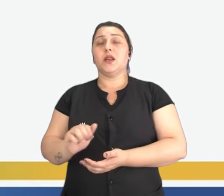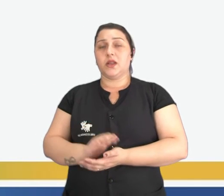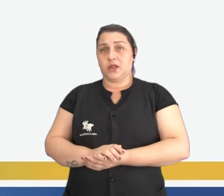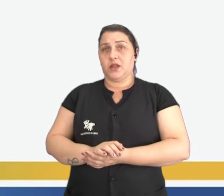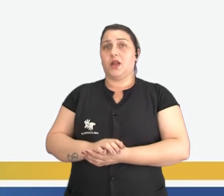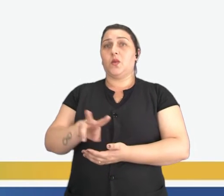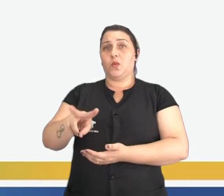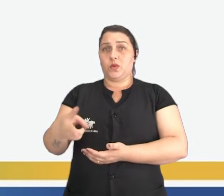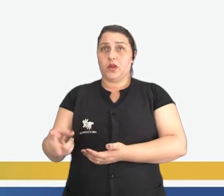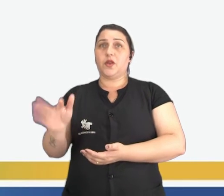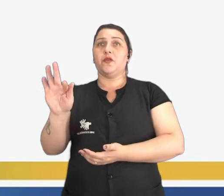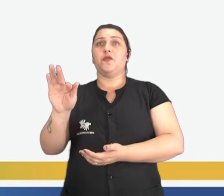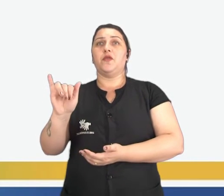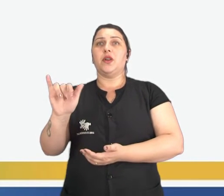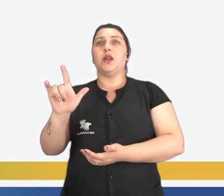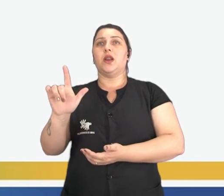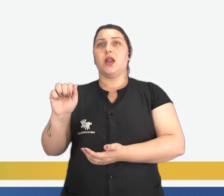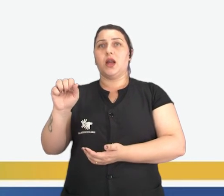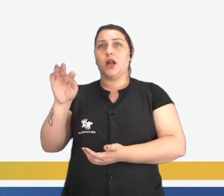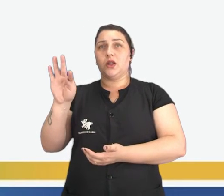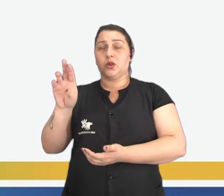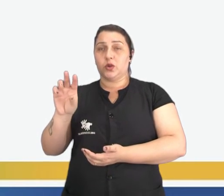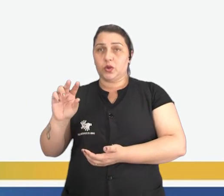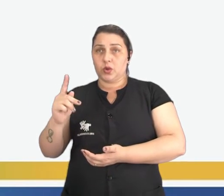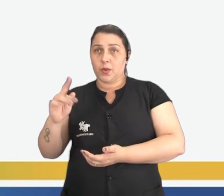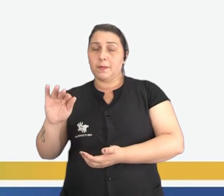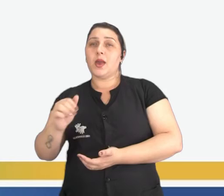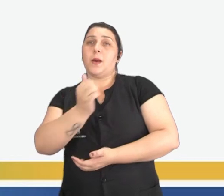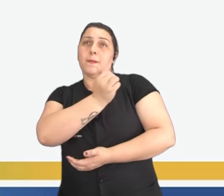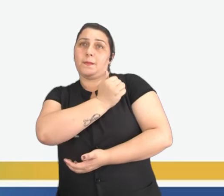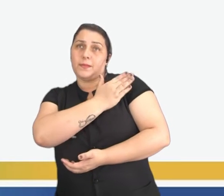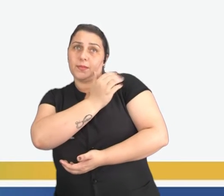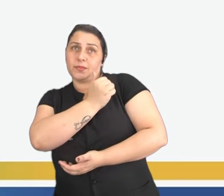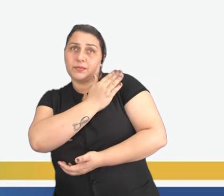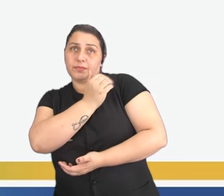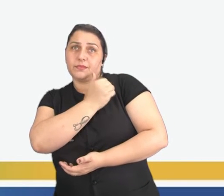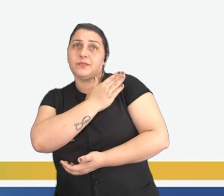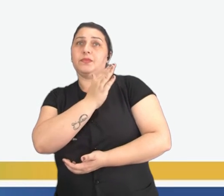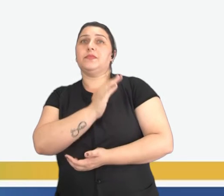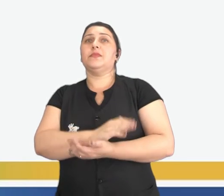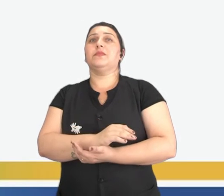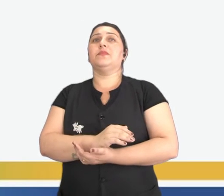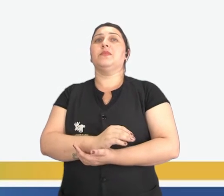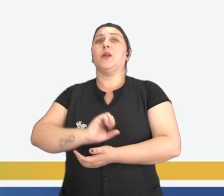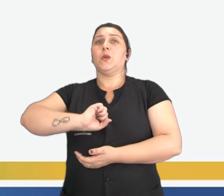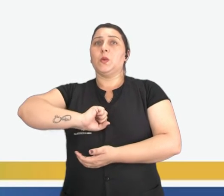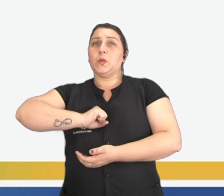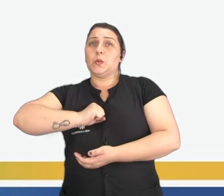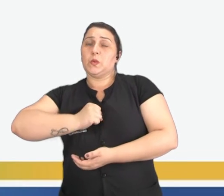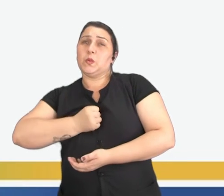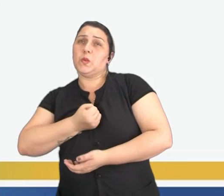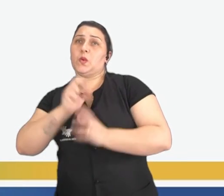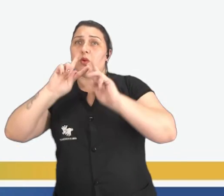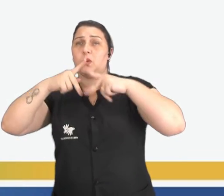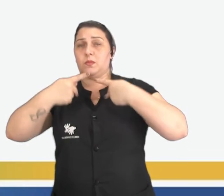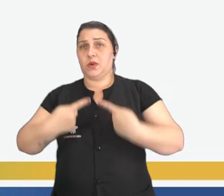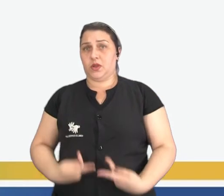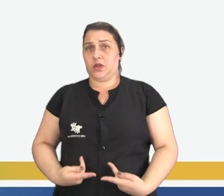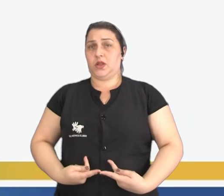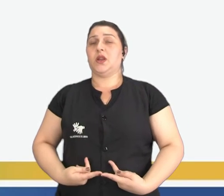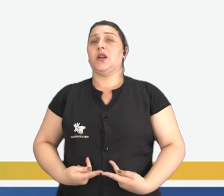que é o contrário de filantropia, é um tipo de preconceito determinado pelo ódio à humanidade ou à raça